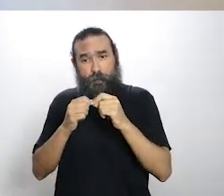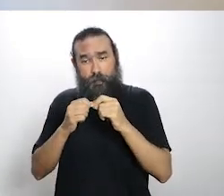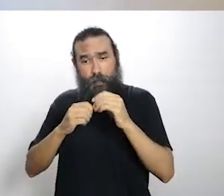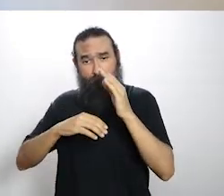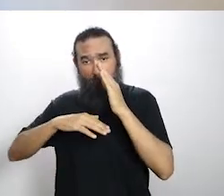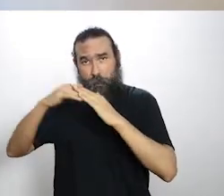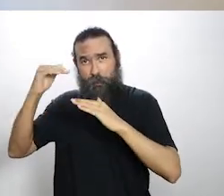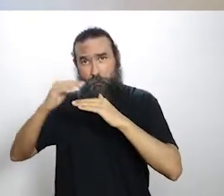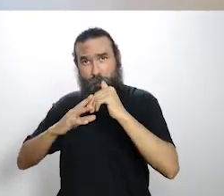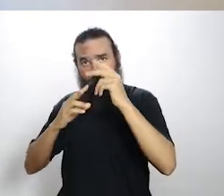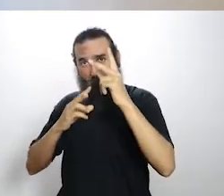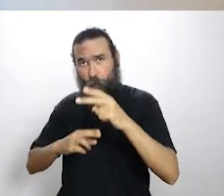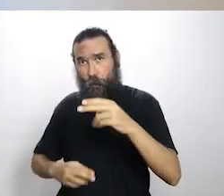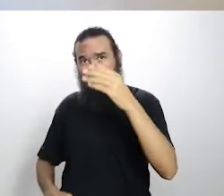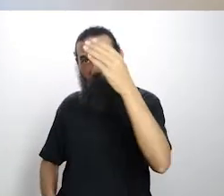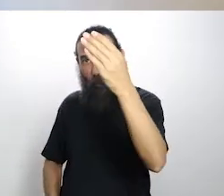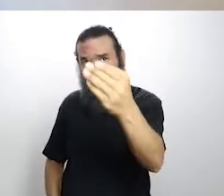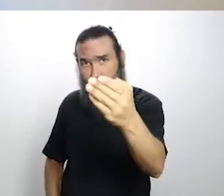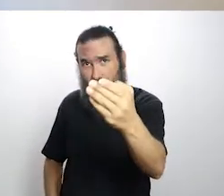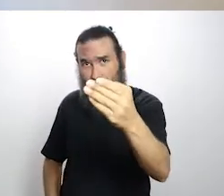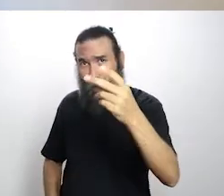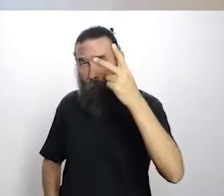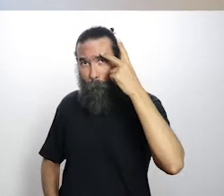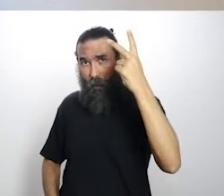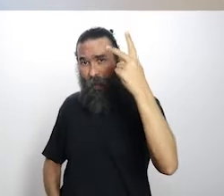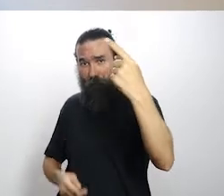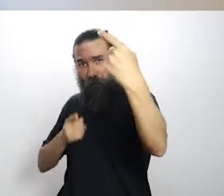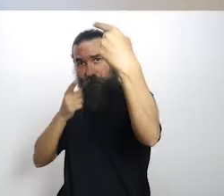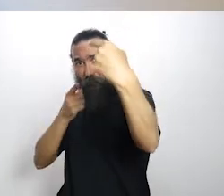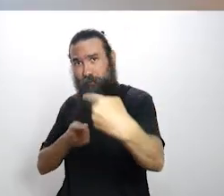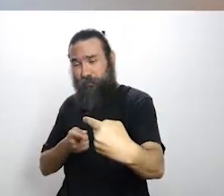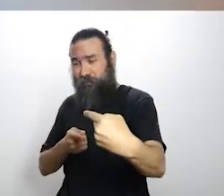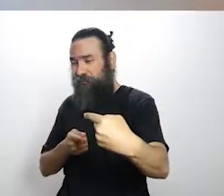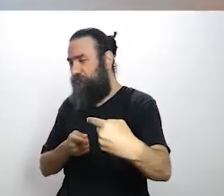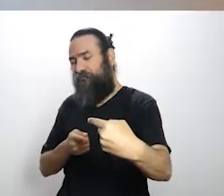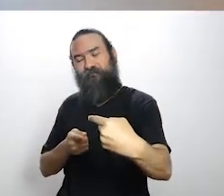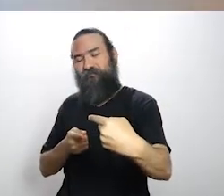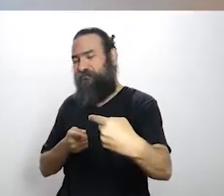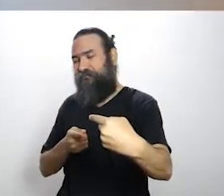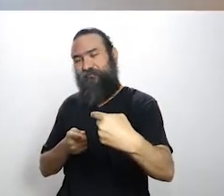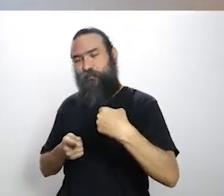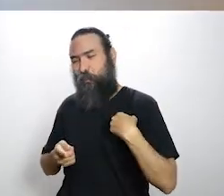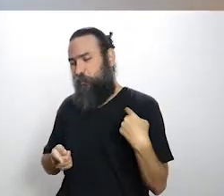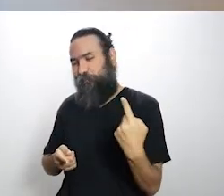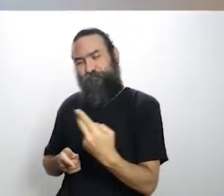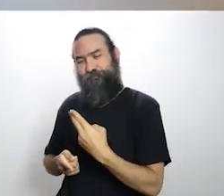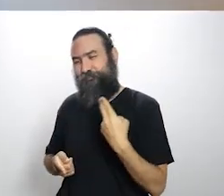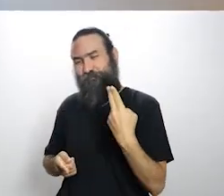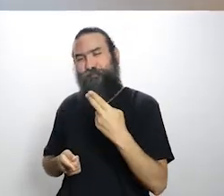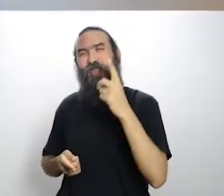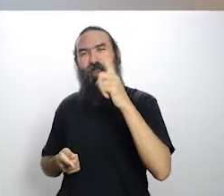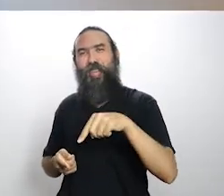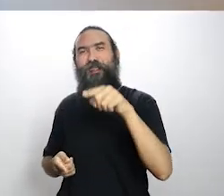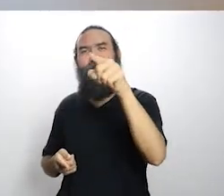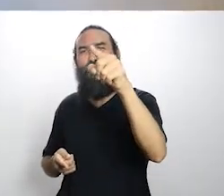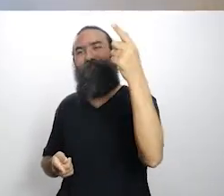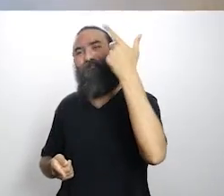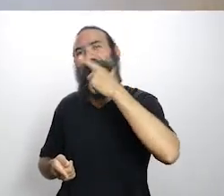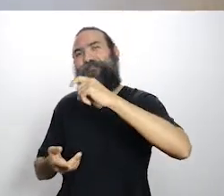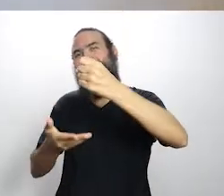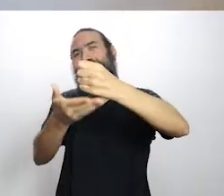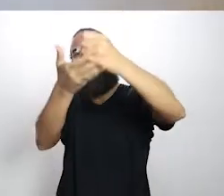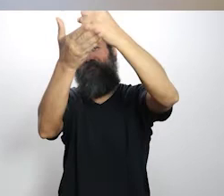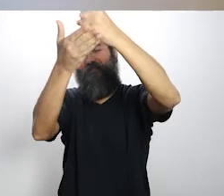Pelo contrário, a gente está fortalecendo a ferramenta que ele criou. A gente só pode fazer algo